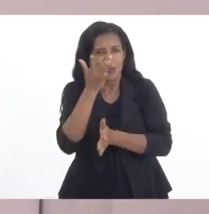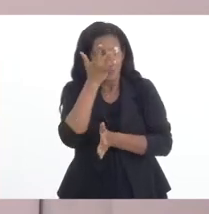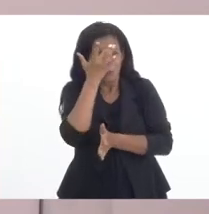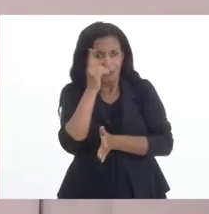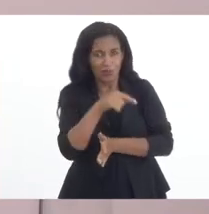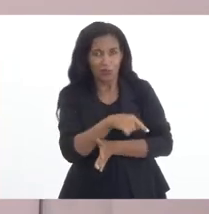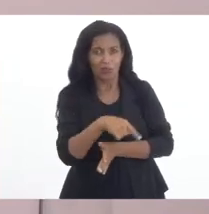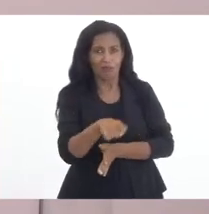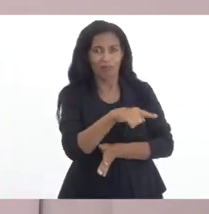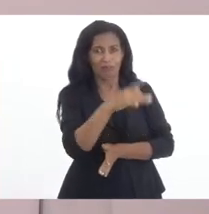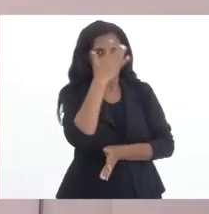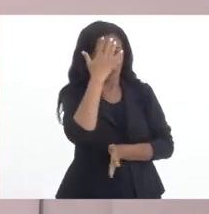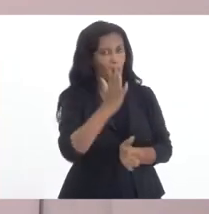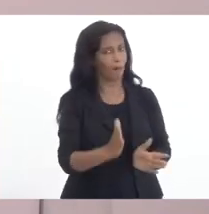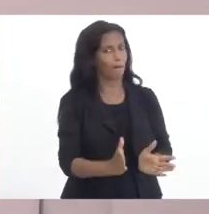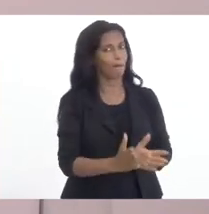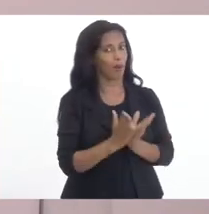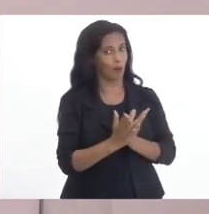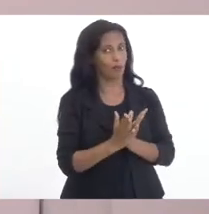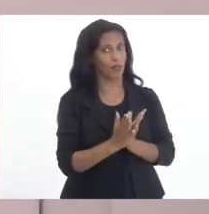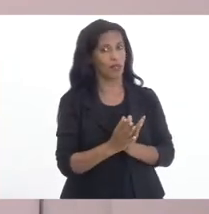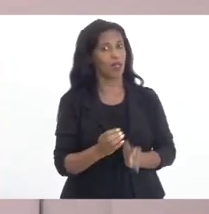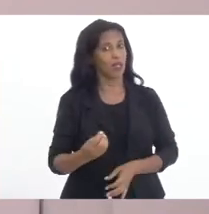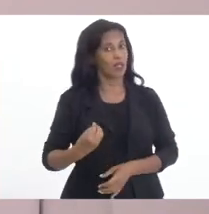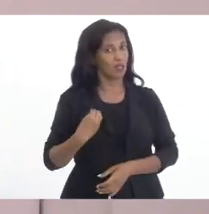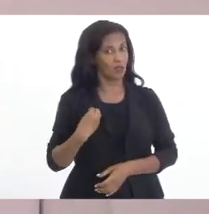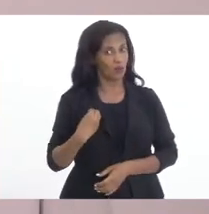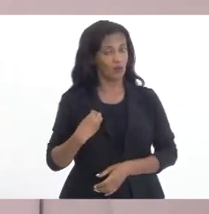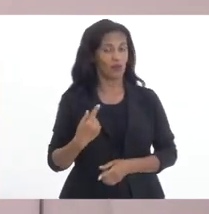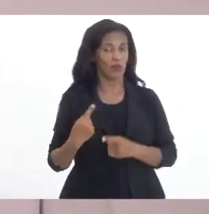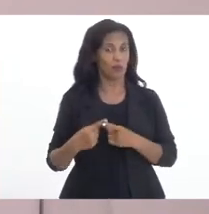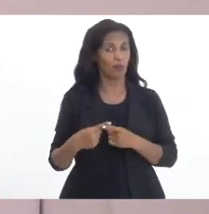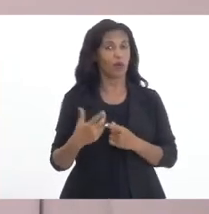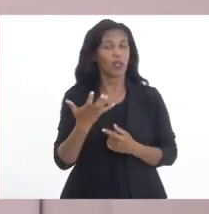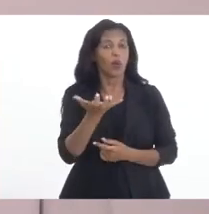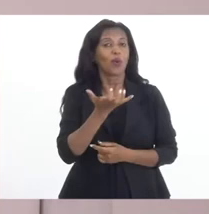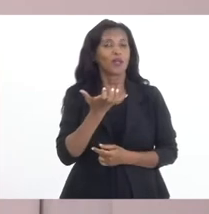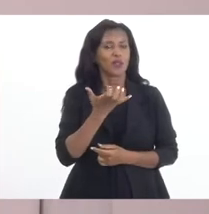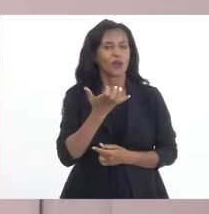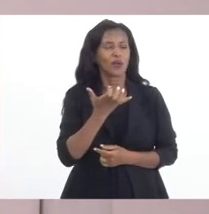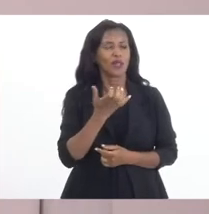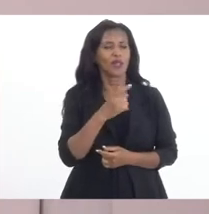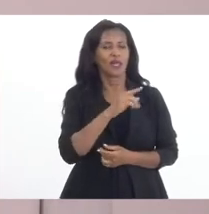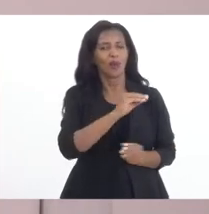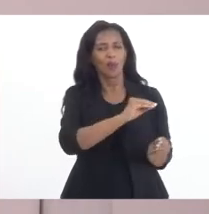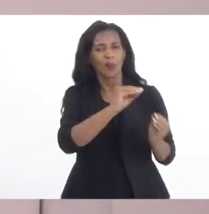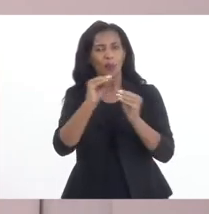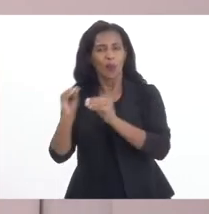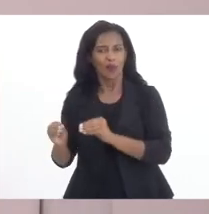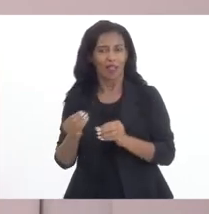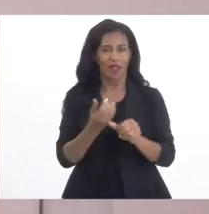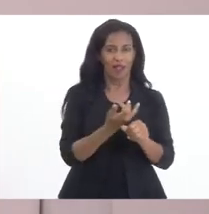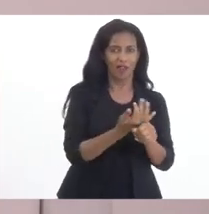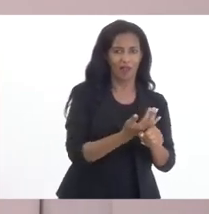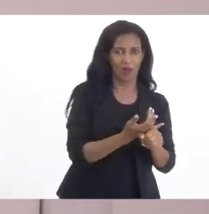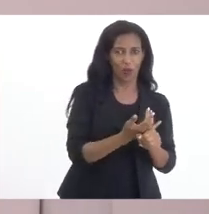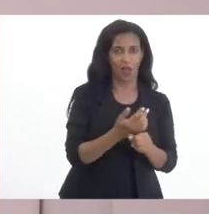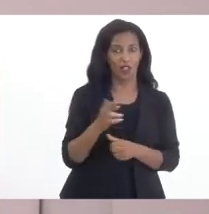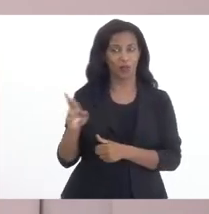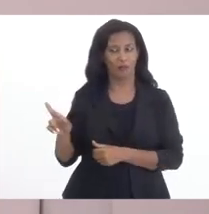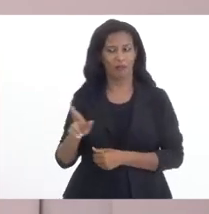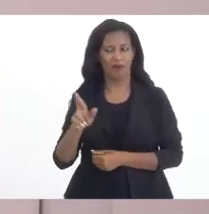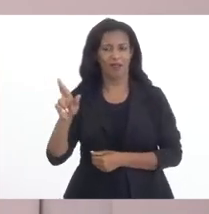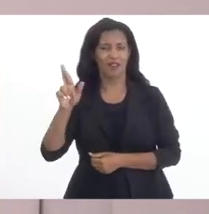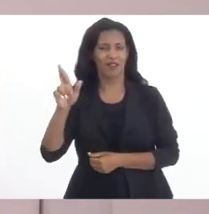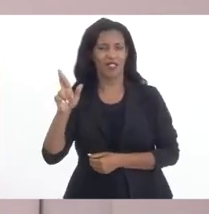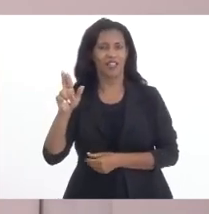assim. Eu vivi esse assunto porque, quando eu estava tentando levar o UERJ para Resende, eu fui submetido a pressões